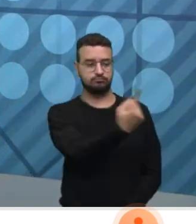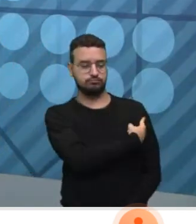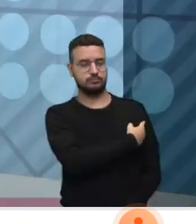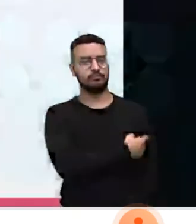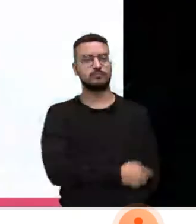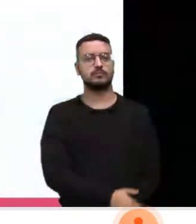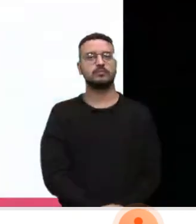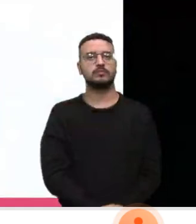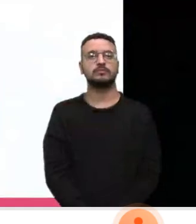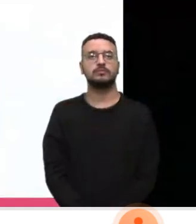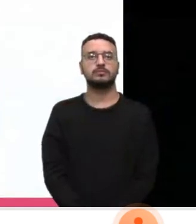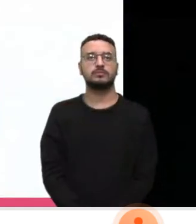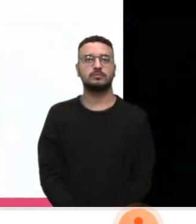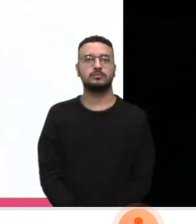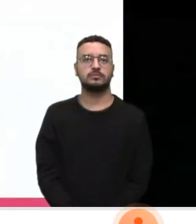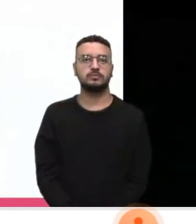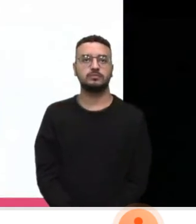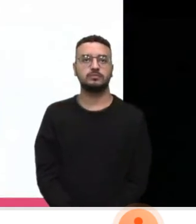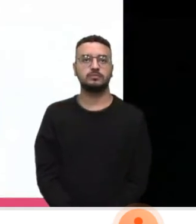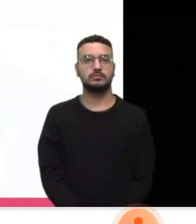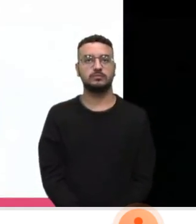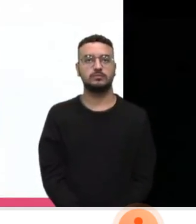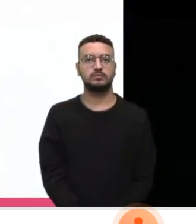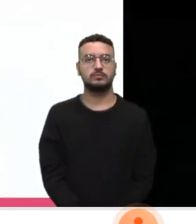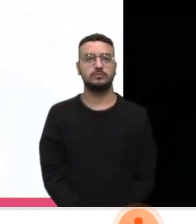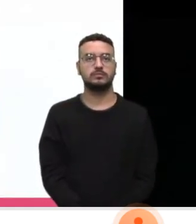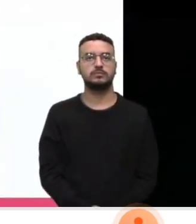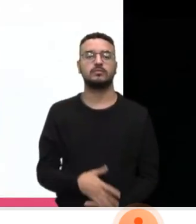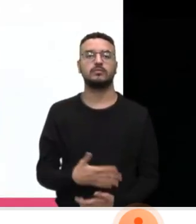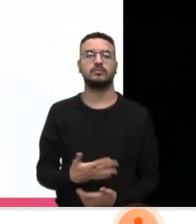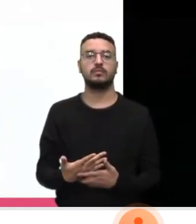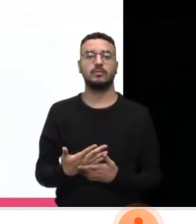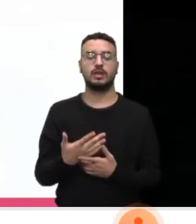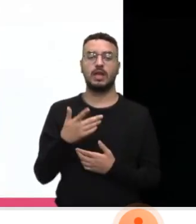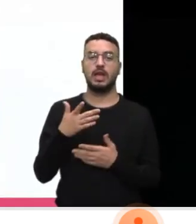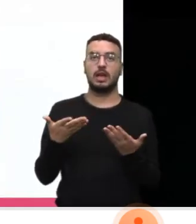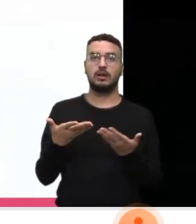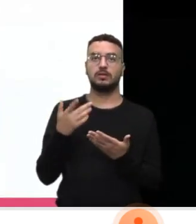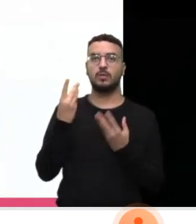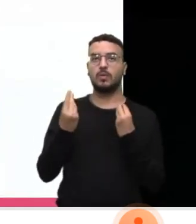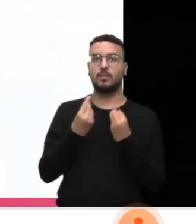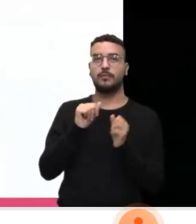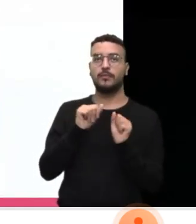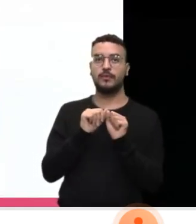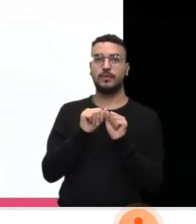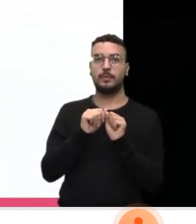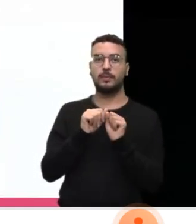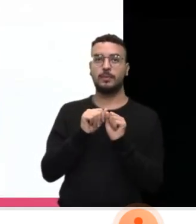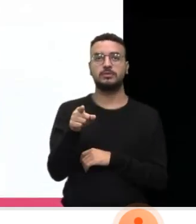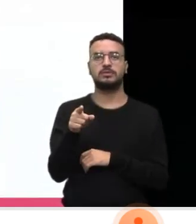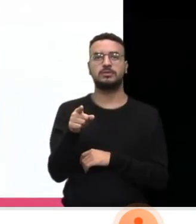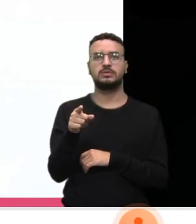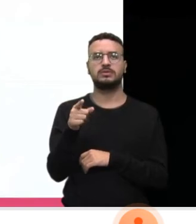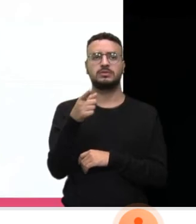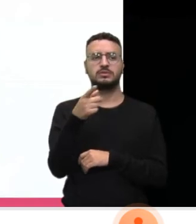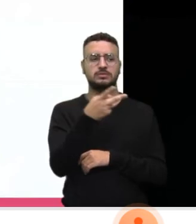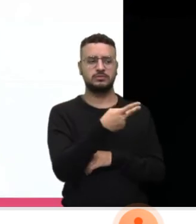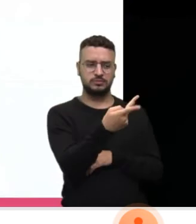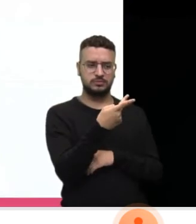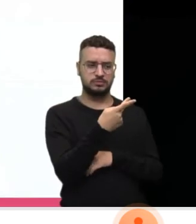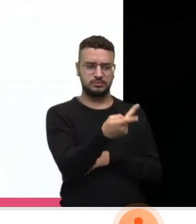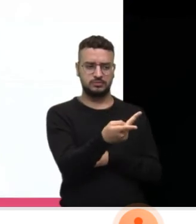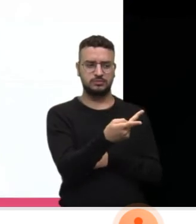pessoa, no plural, que nós vamos fazer o apontamento. Então, vocês 2, vocês 3